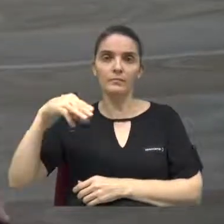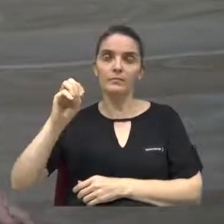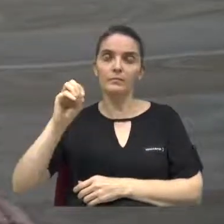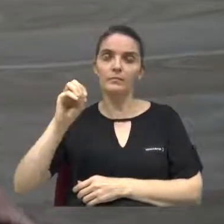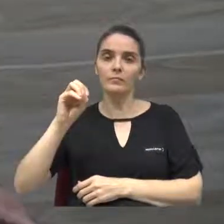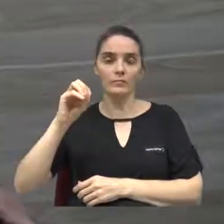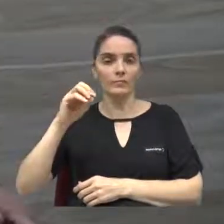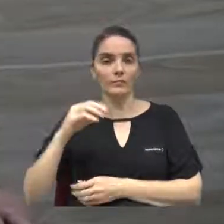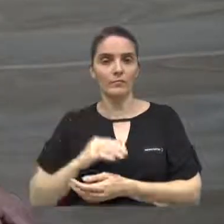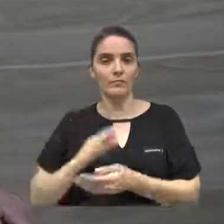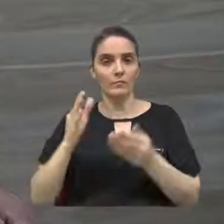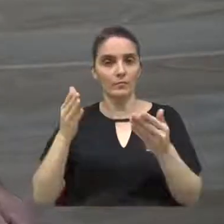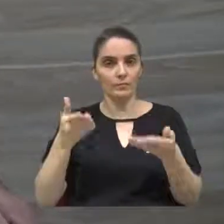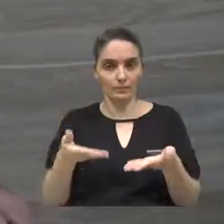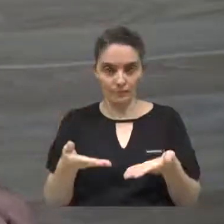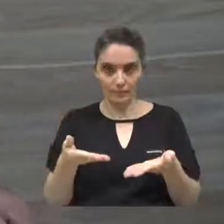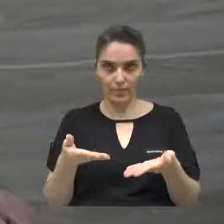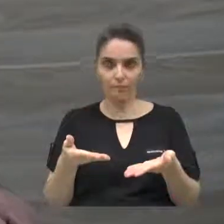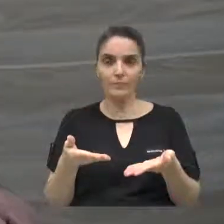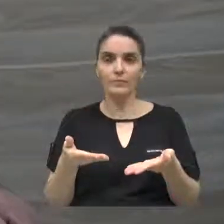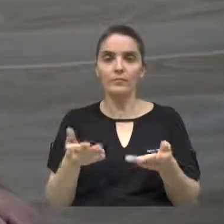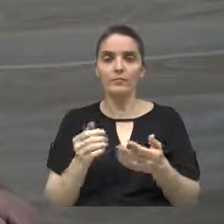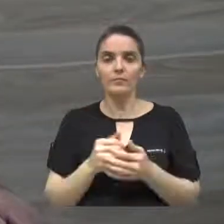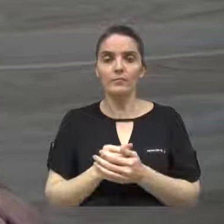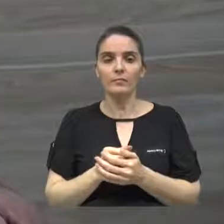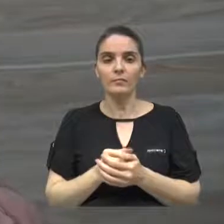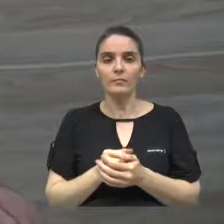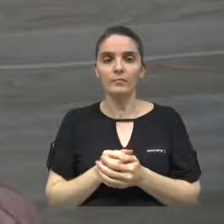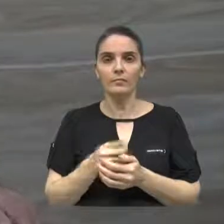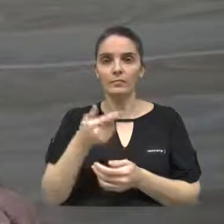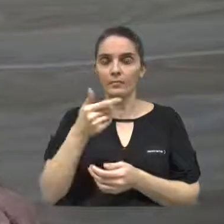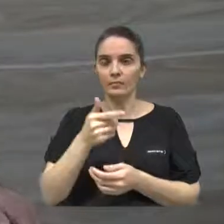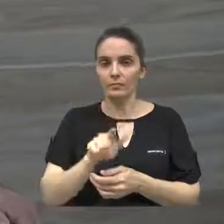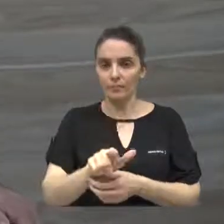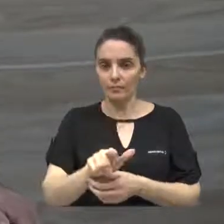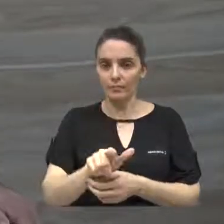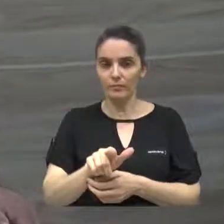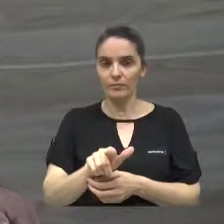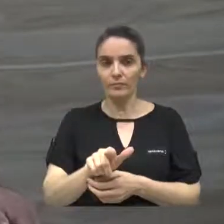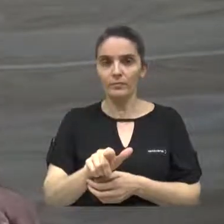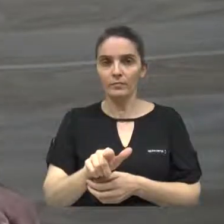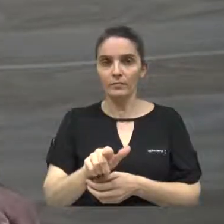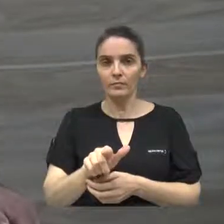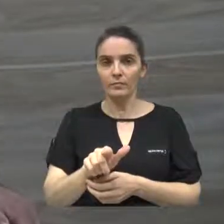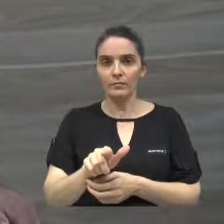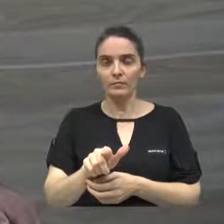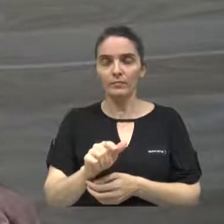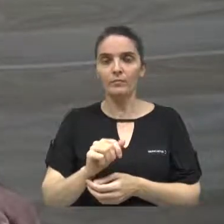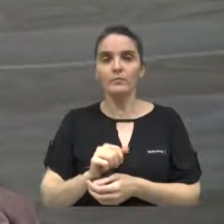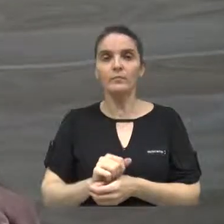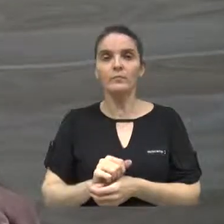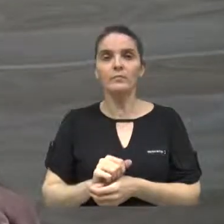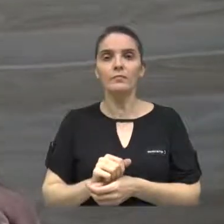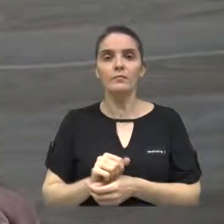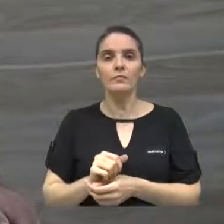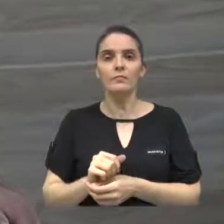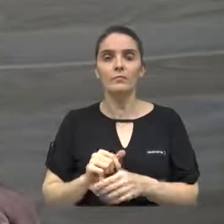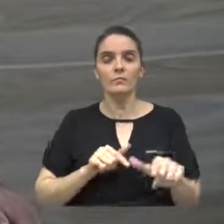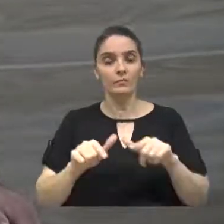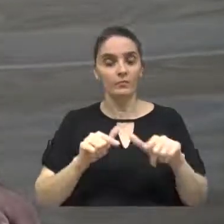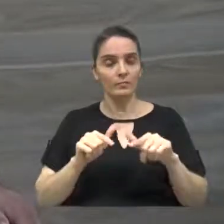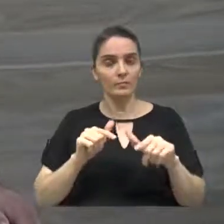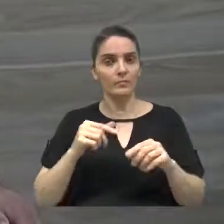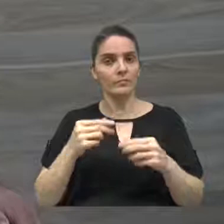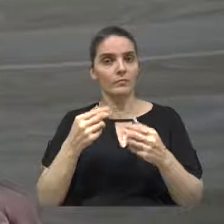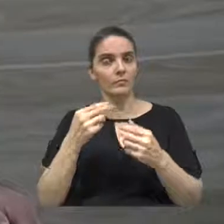Vereadores, na data de hoje, nós podemos, mais uma vez, honrar o nosso compromisso como vereador e